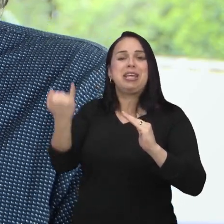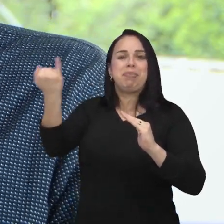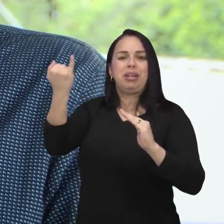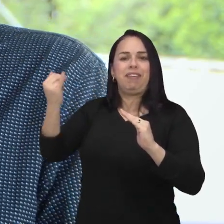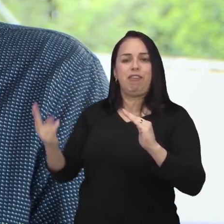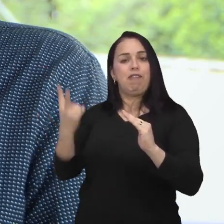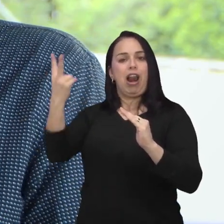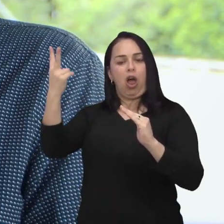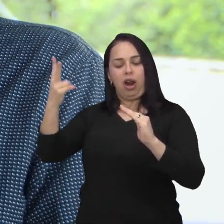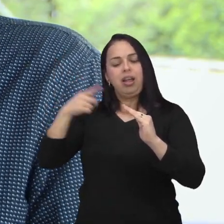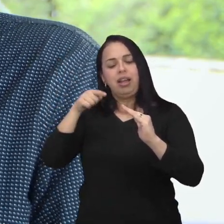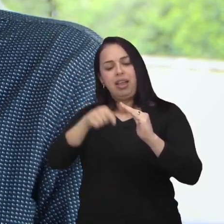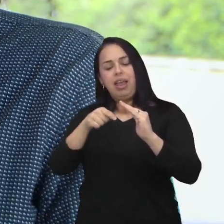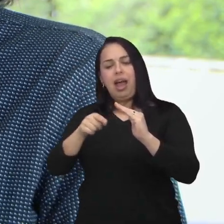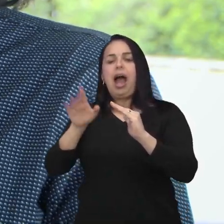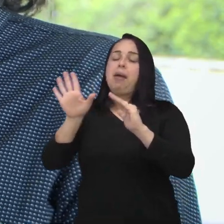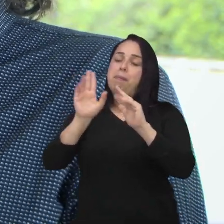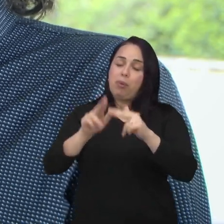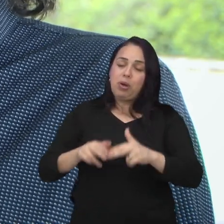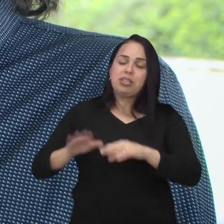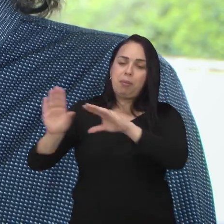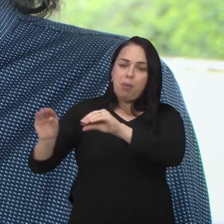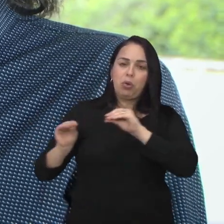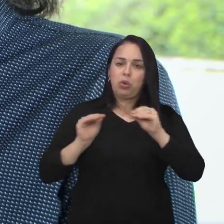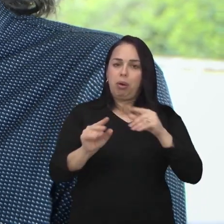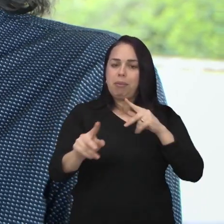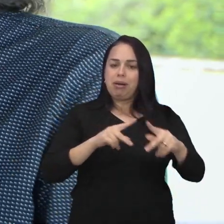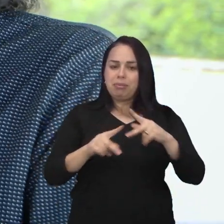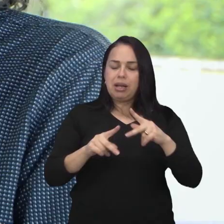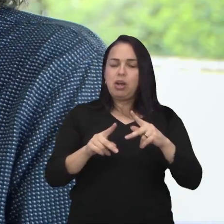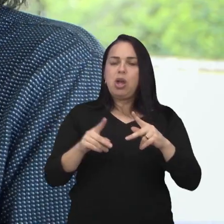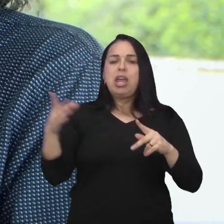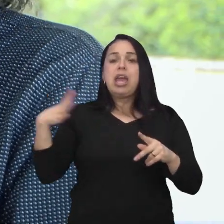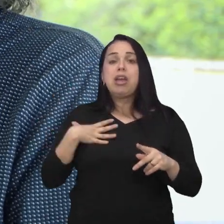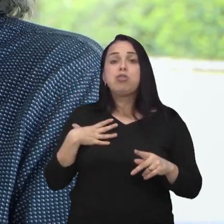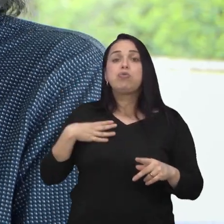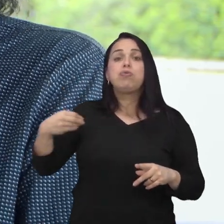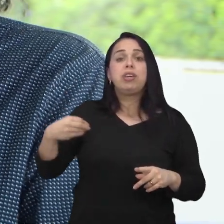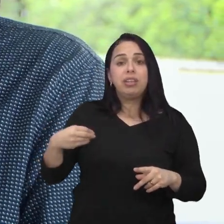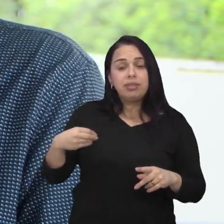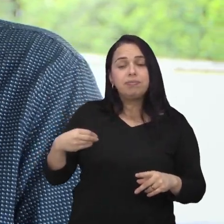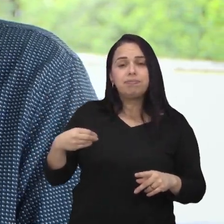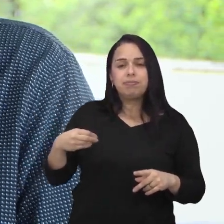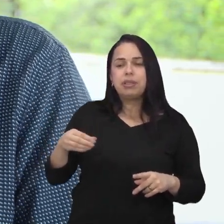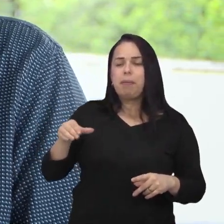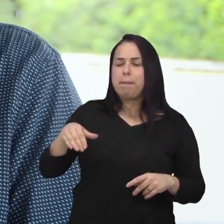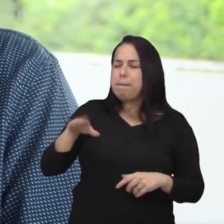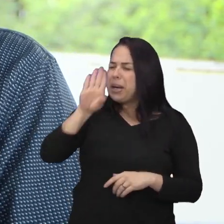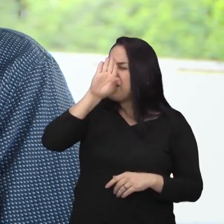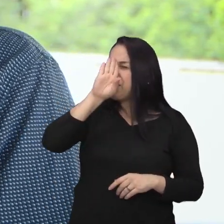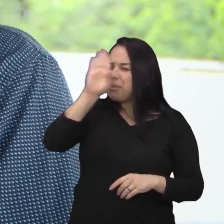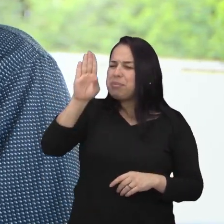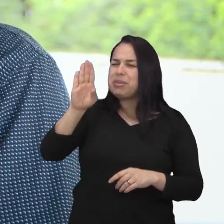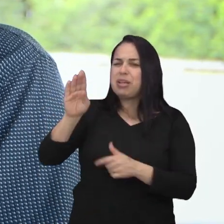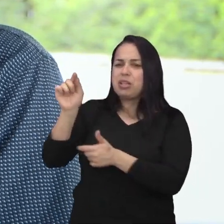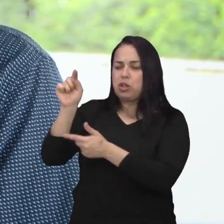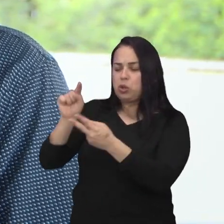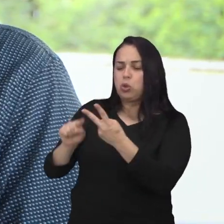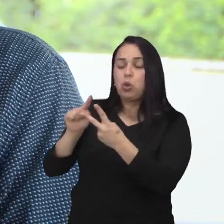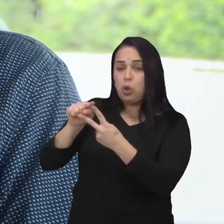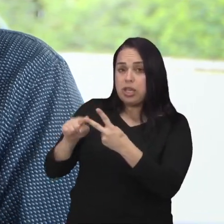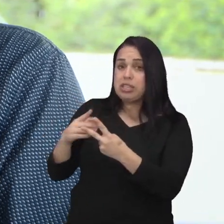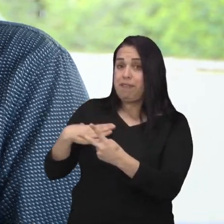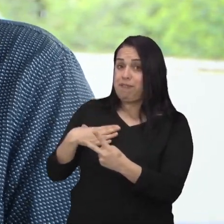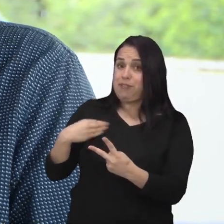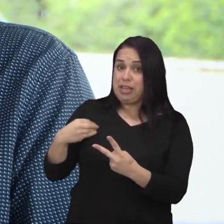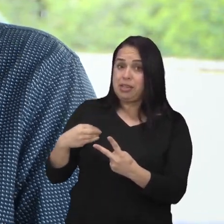importante em São Paulo. Quando ele vem para cá, através dos filhos dele, principalmente o Severo e o